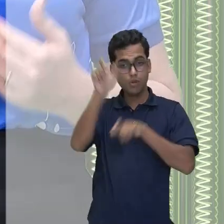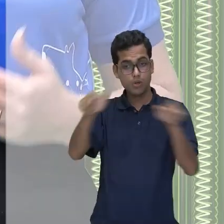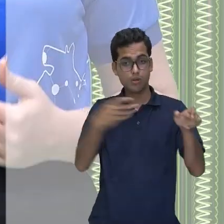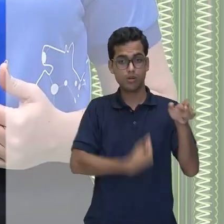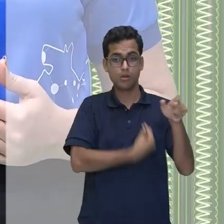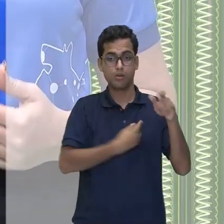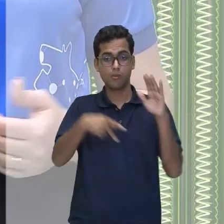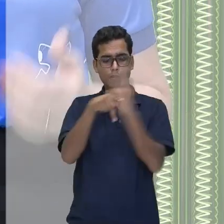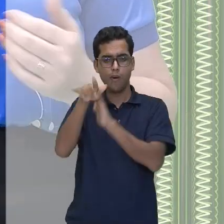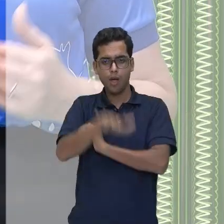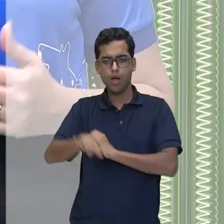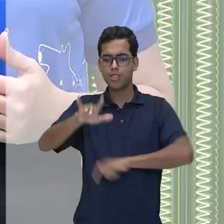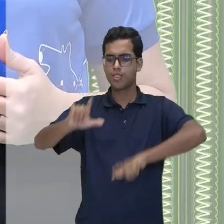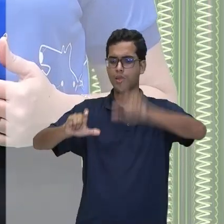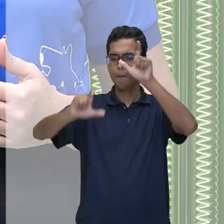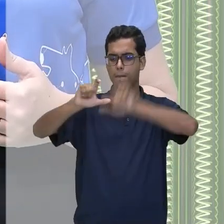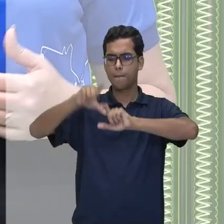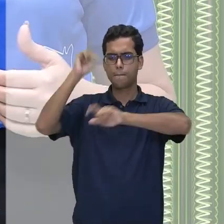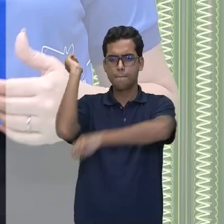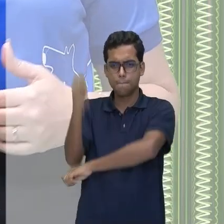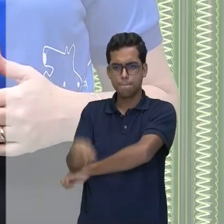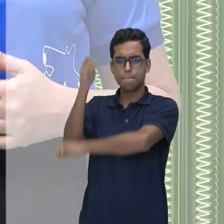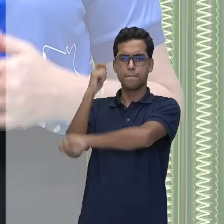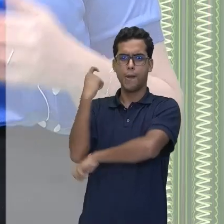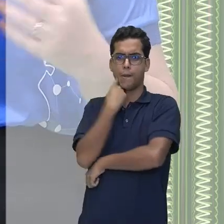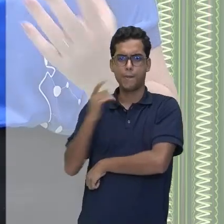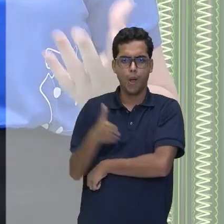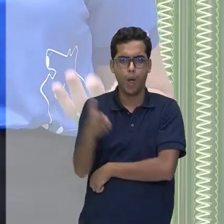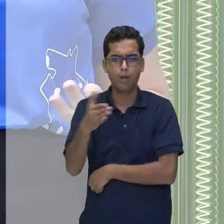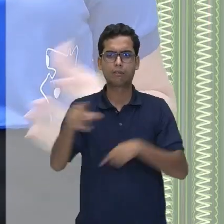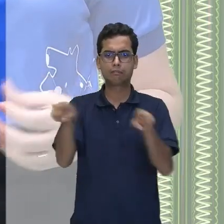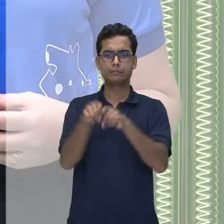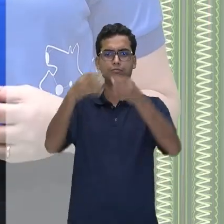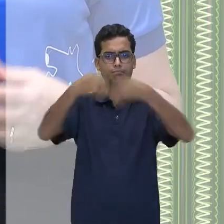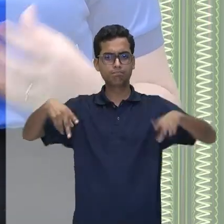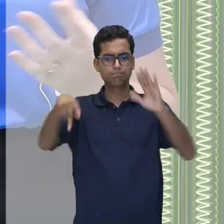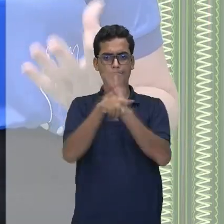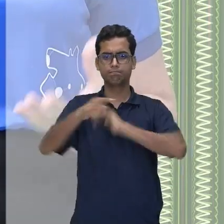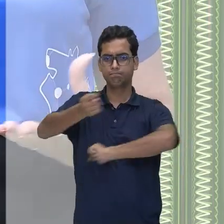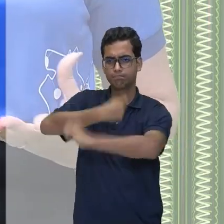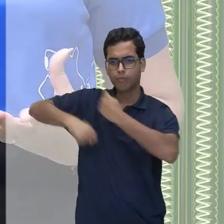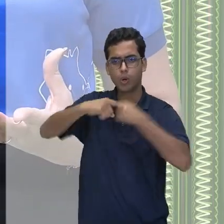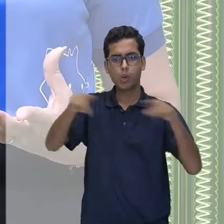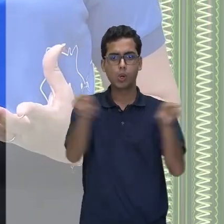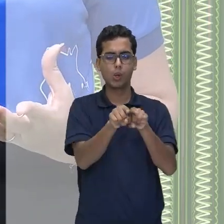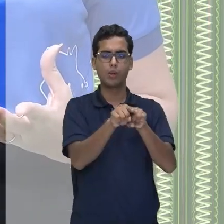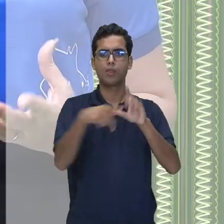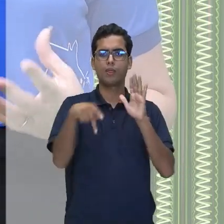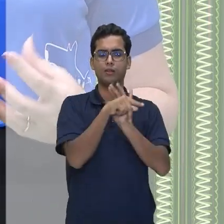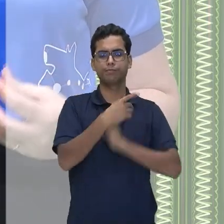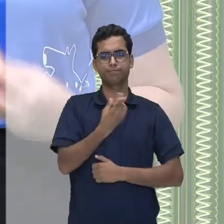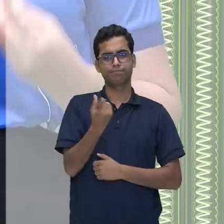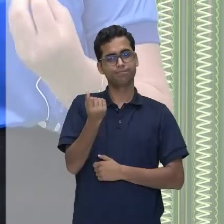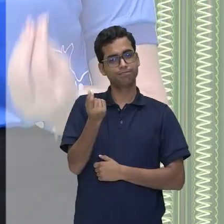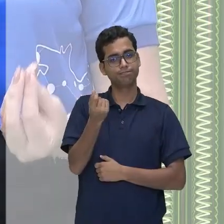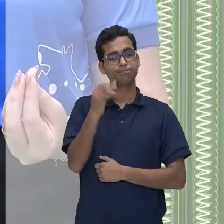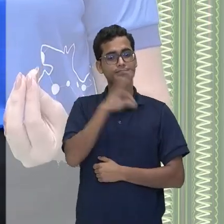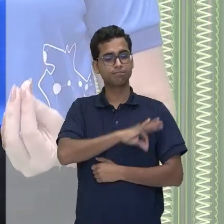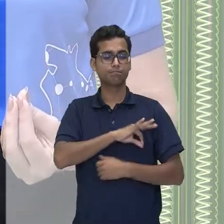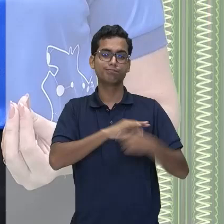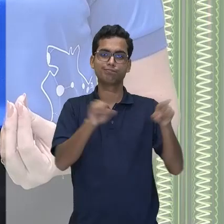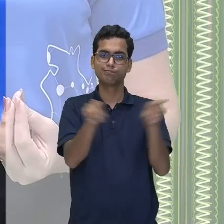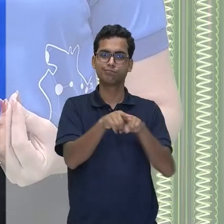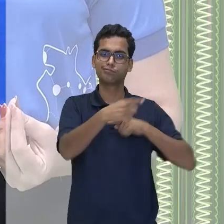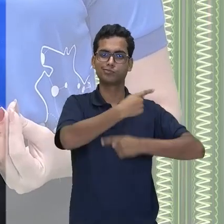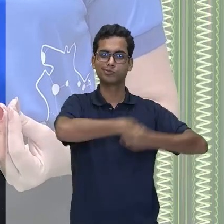vão ter um impacto não só na sua alimentação, como na sua economia, né? Nas suas finanças de uma maneira geral. Então você percebe que